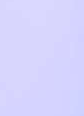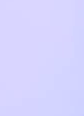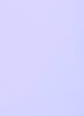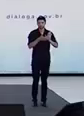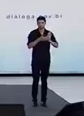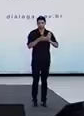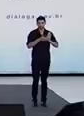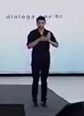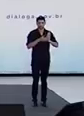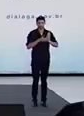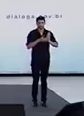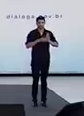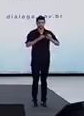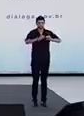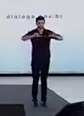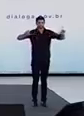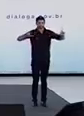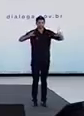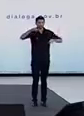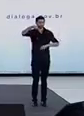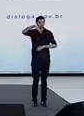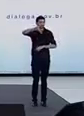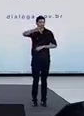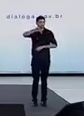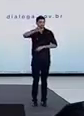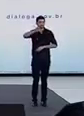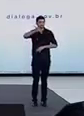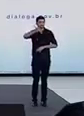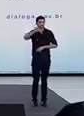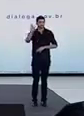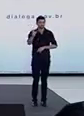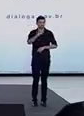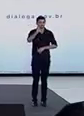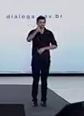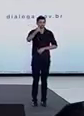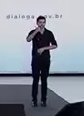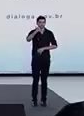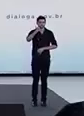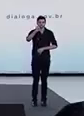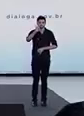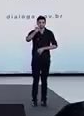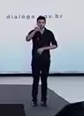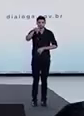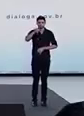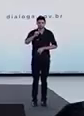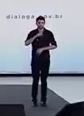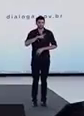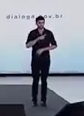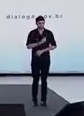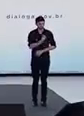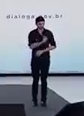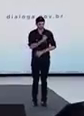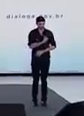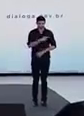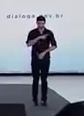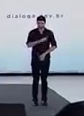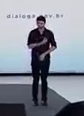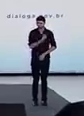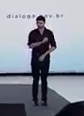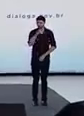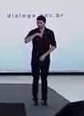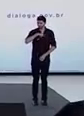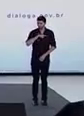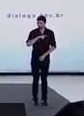proposta... Saiu Maria Cristina Cardoso de Souza Pessoa. Você está presente nesse